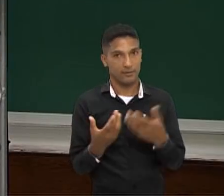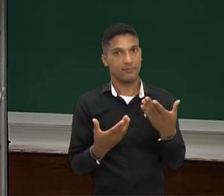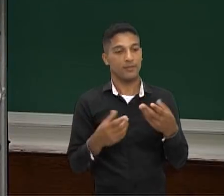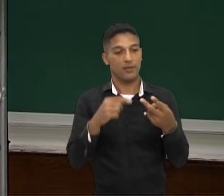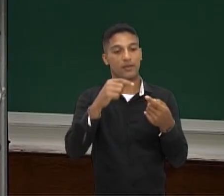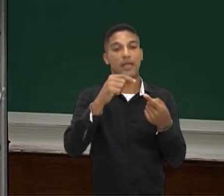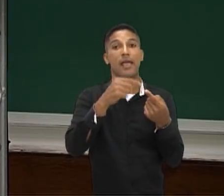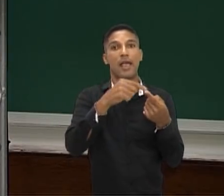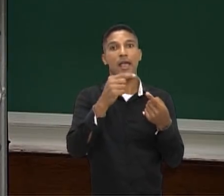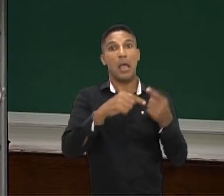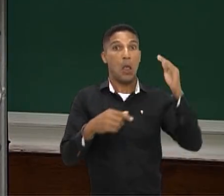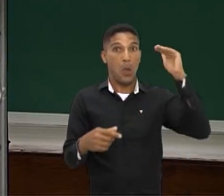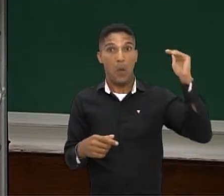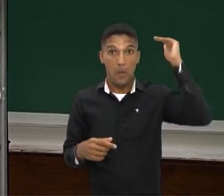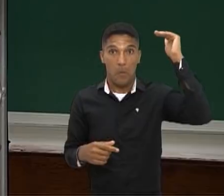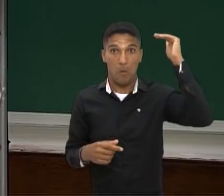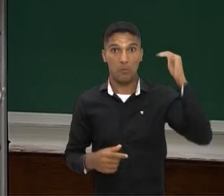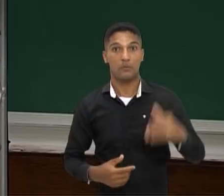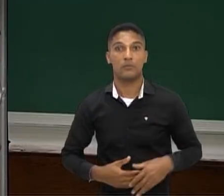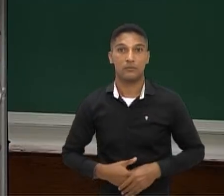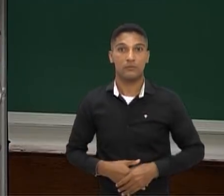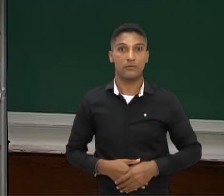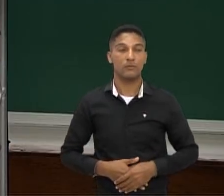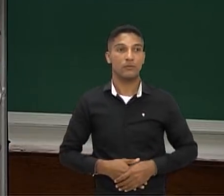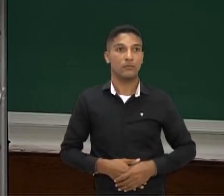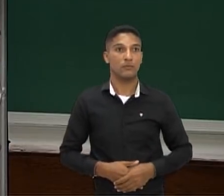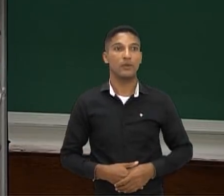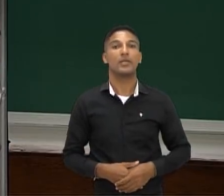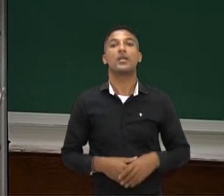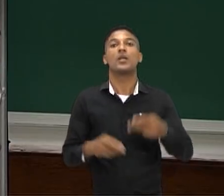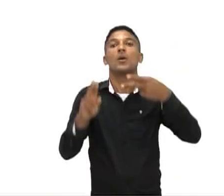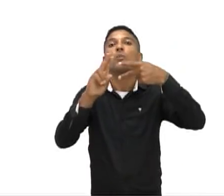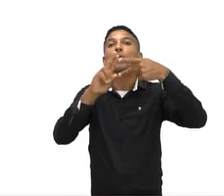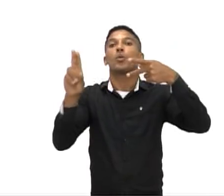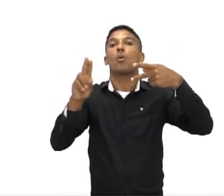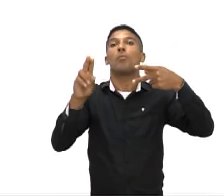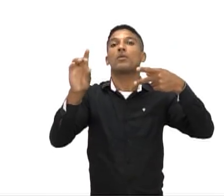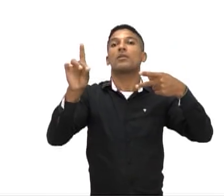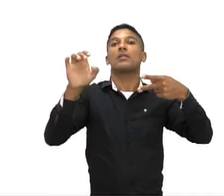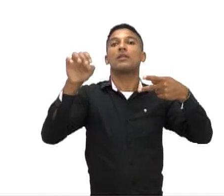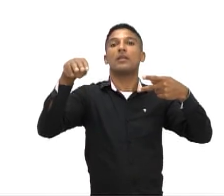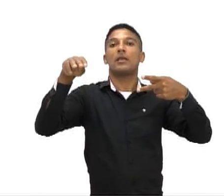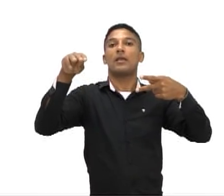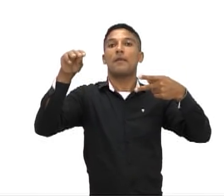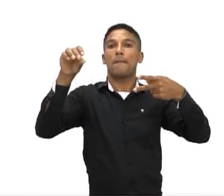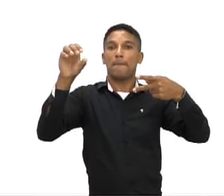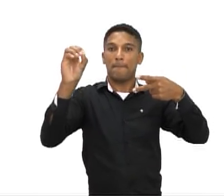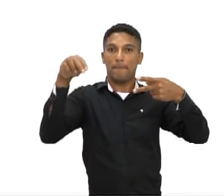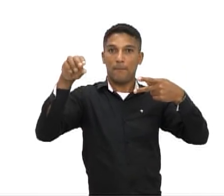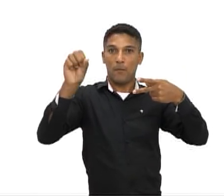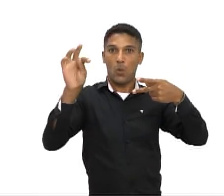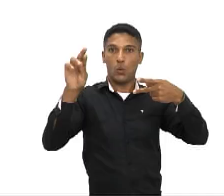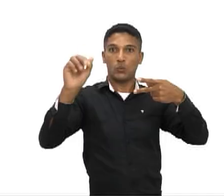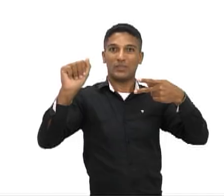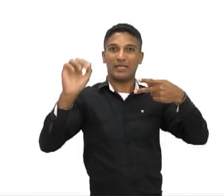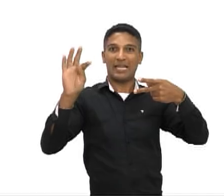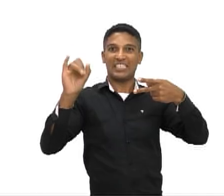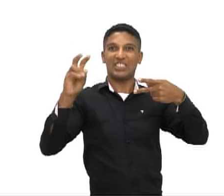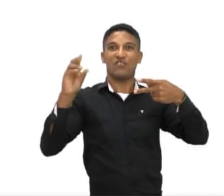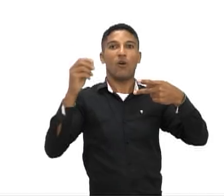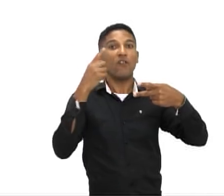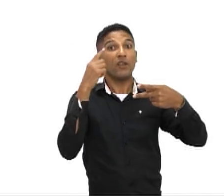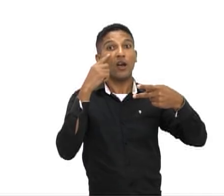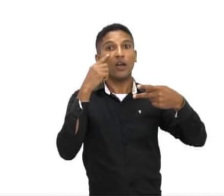vamos retomar aqui que a gente tem como pronomes demonstrativos. Eu posso ter este, esse ou aquele. Também posso